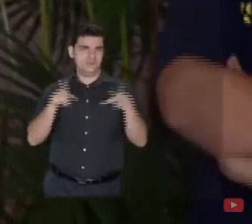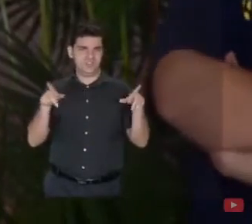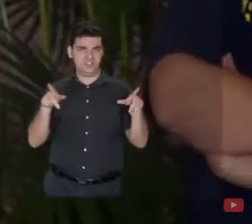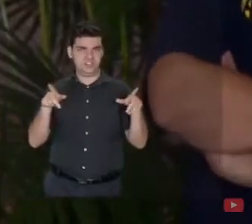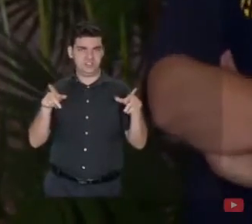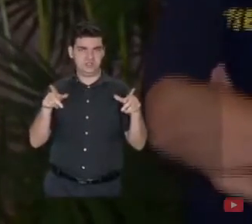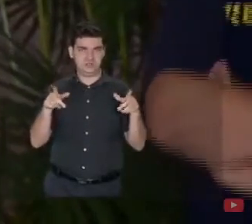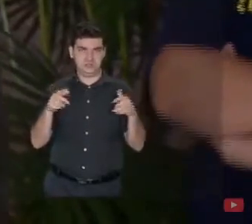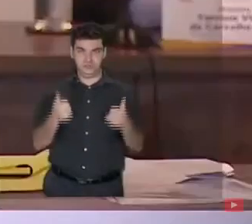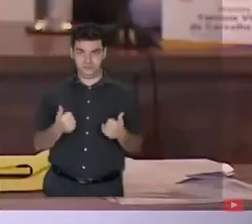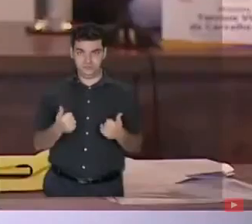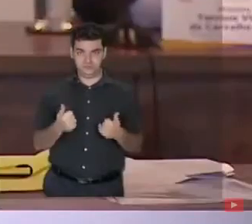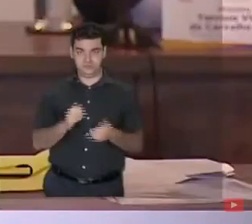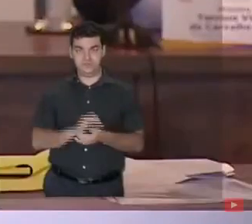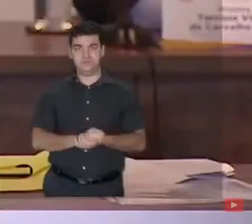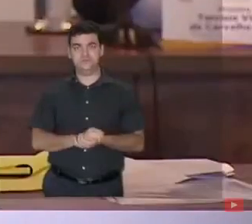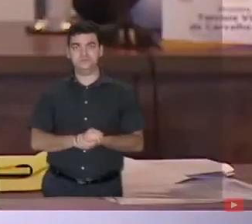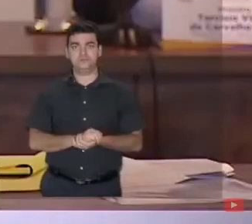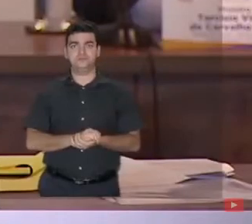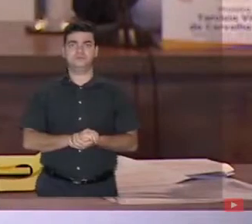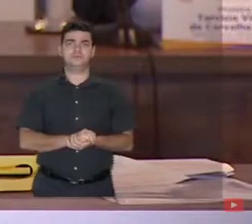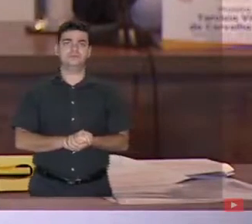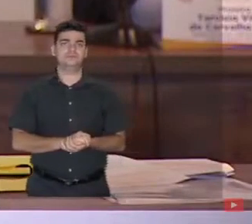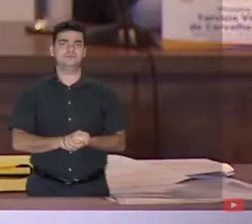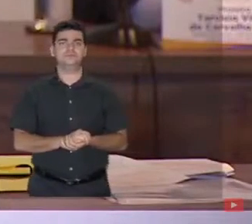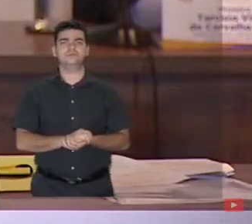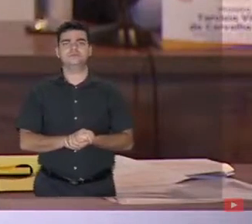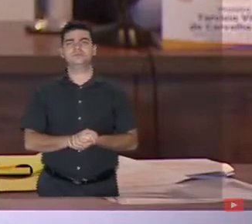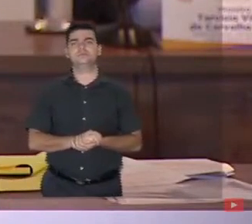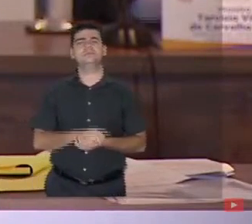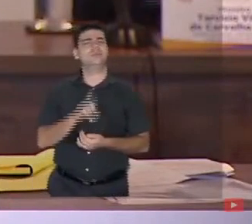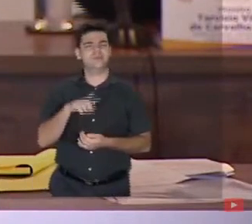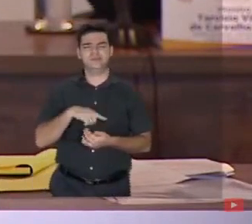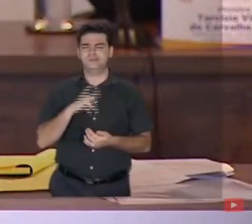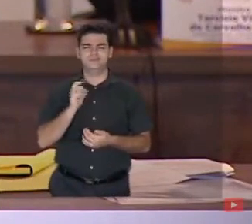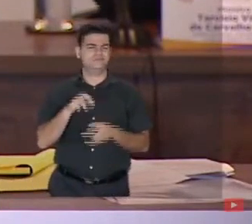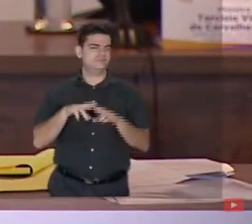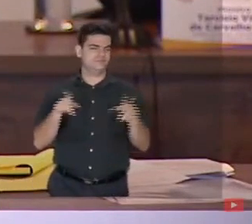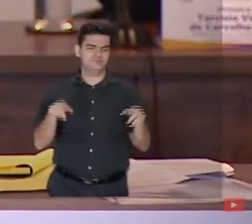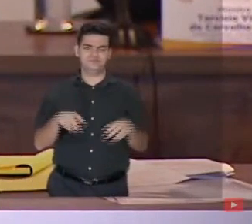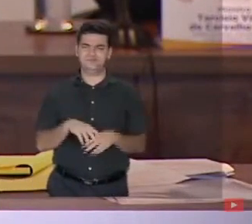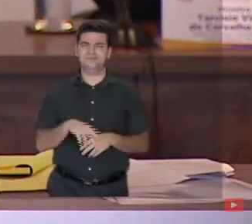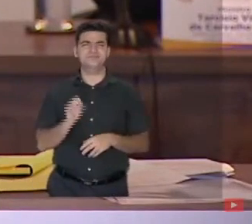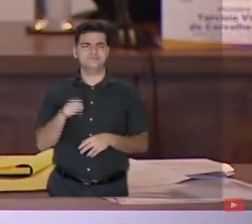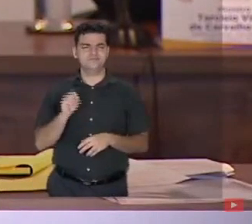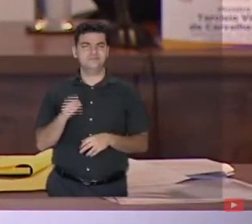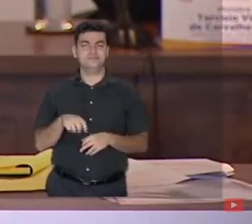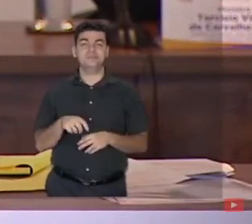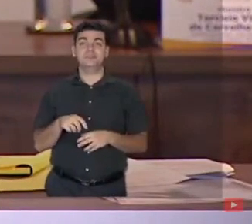totalmente distintas? São coisas, Felipe, totalmente distintas.